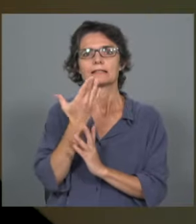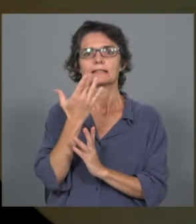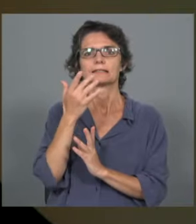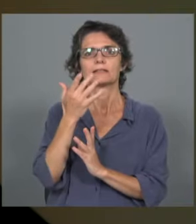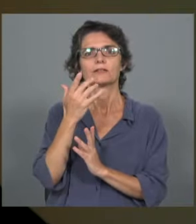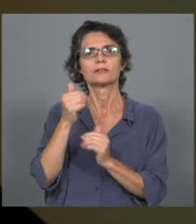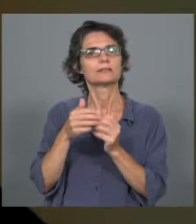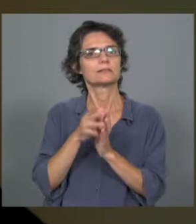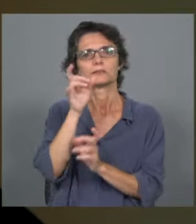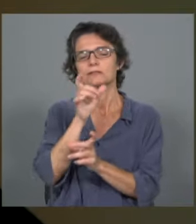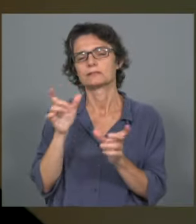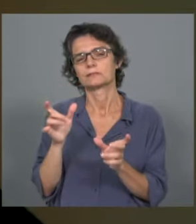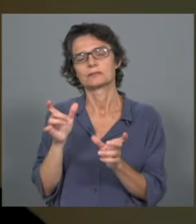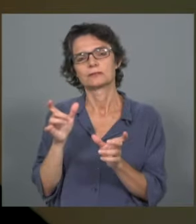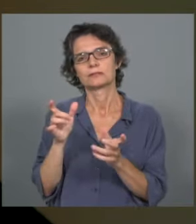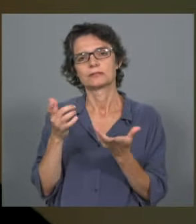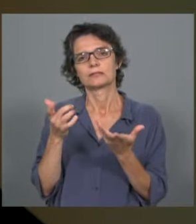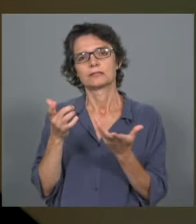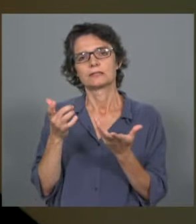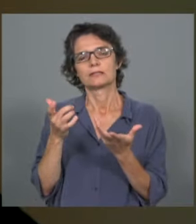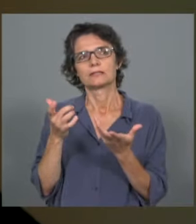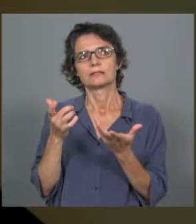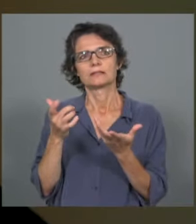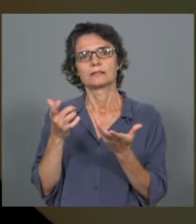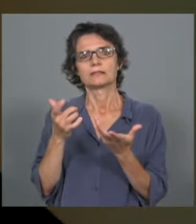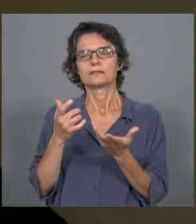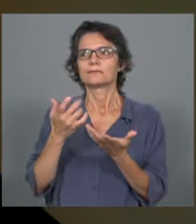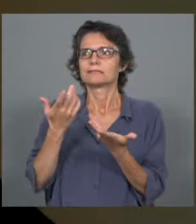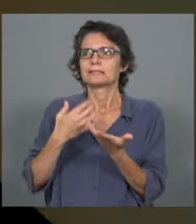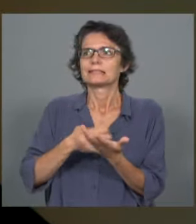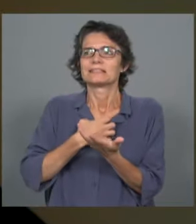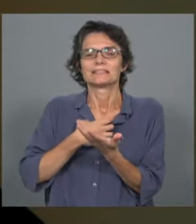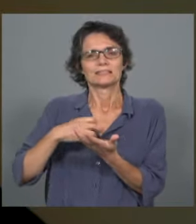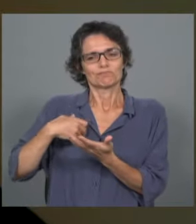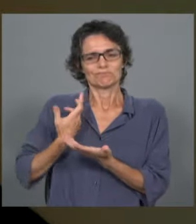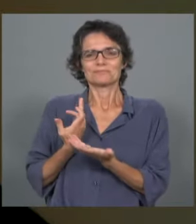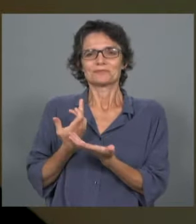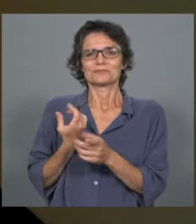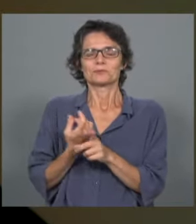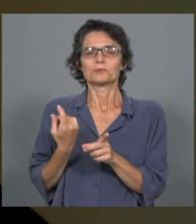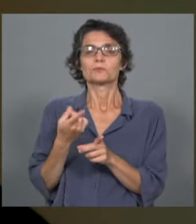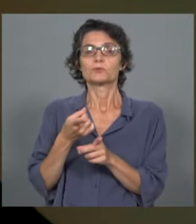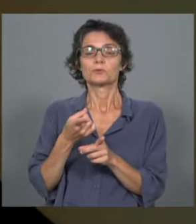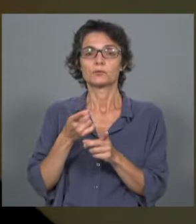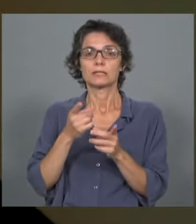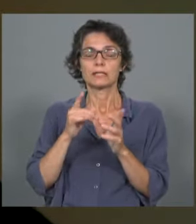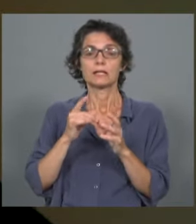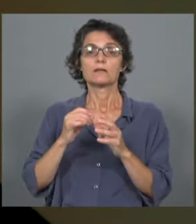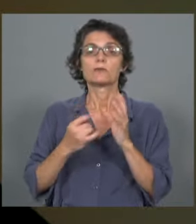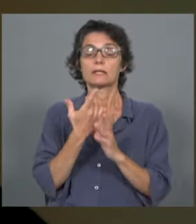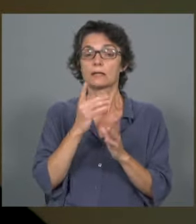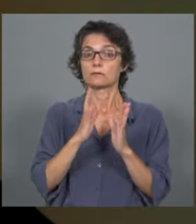orgulhosos, porque, como referiu João Luís, apesar de ter sido criado pela Igreja Ortodoxa,